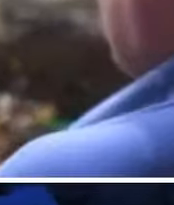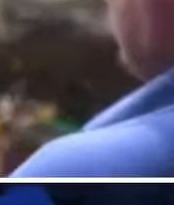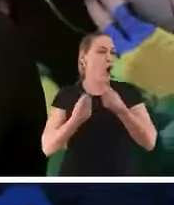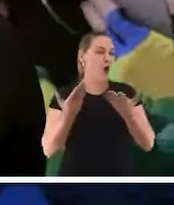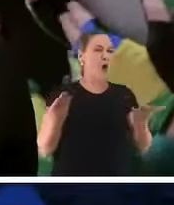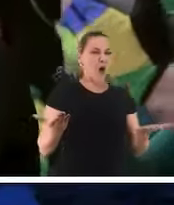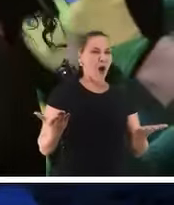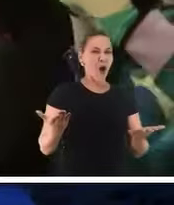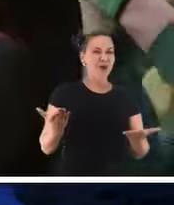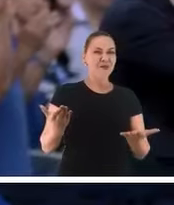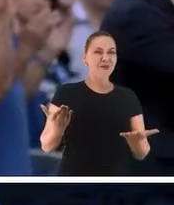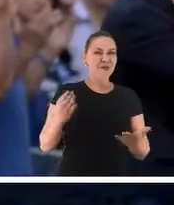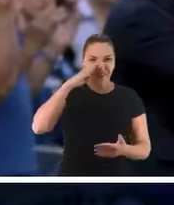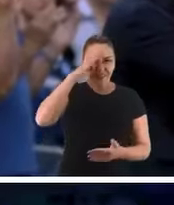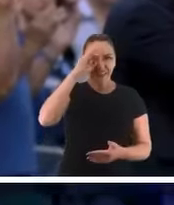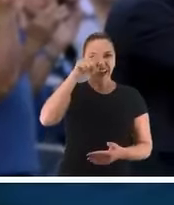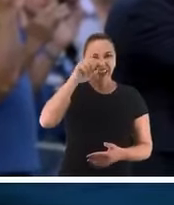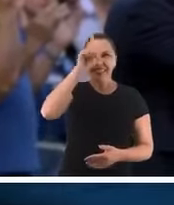estado.